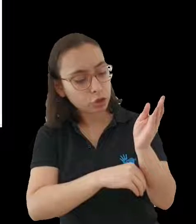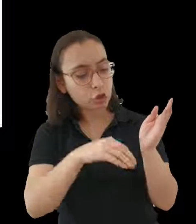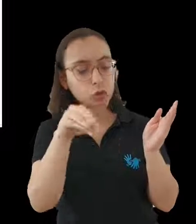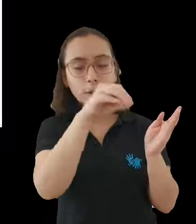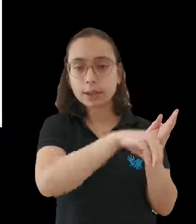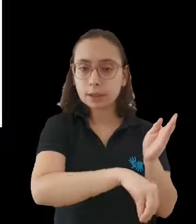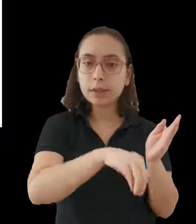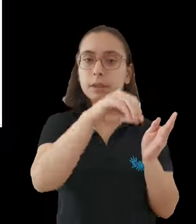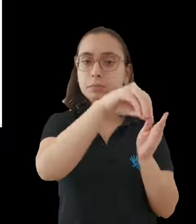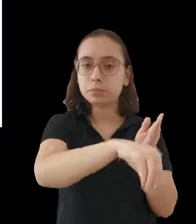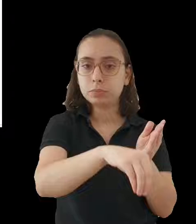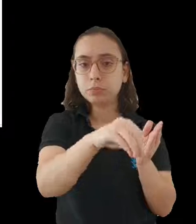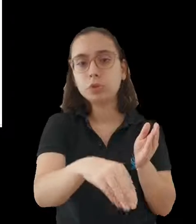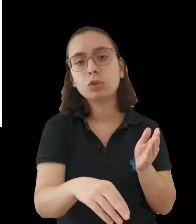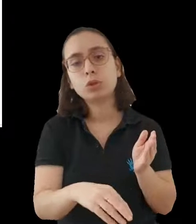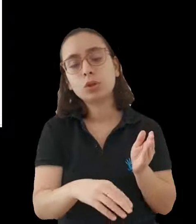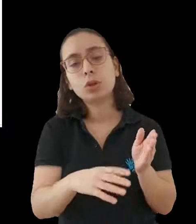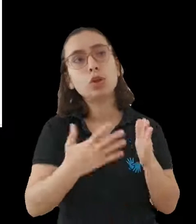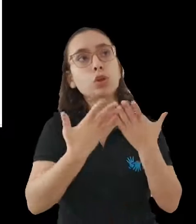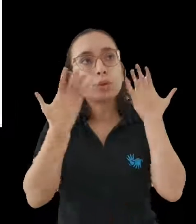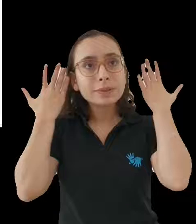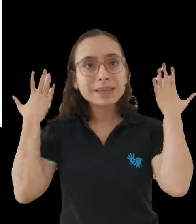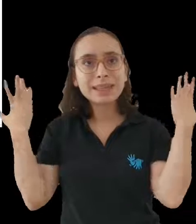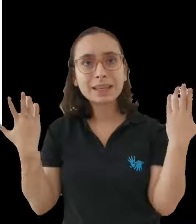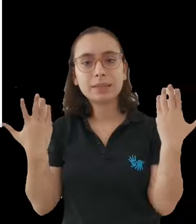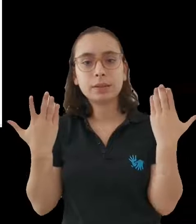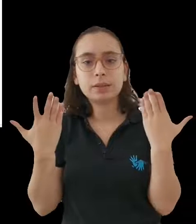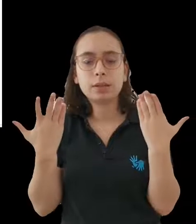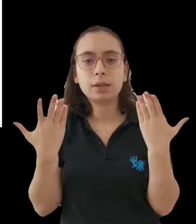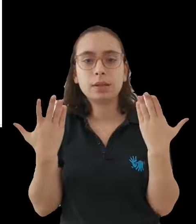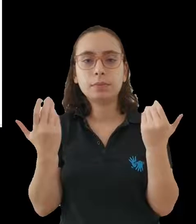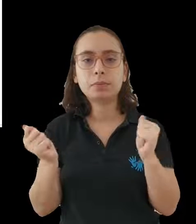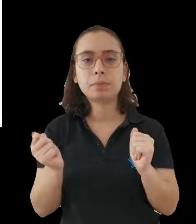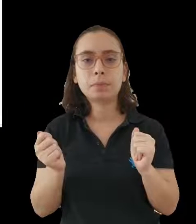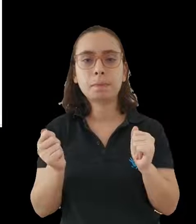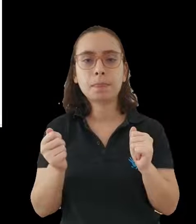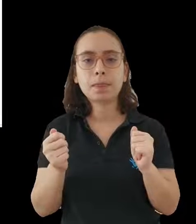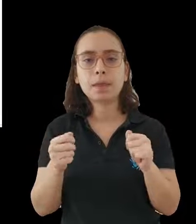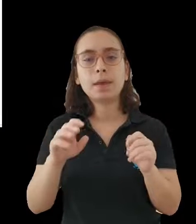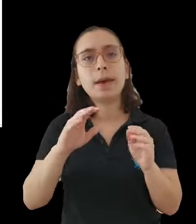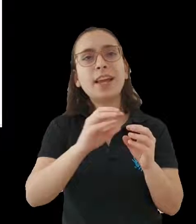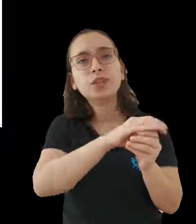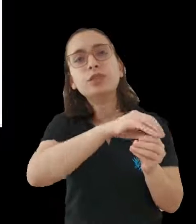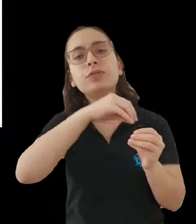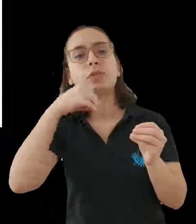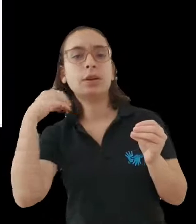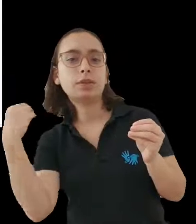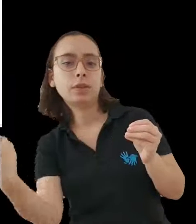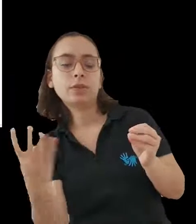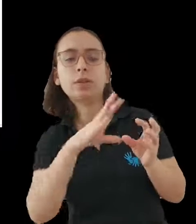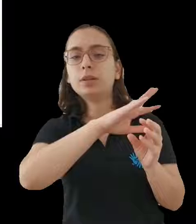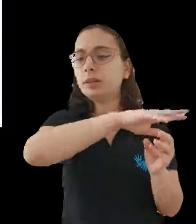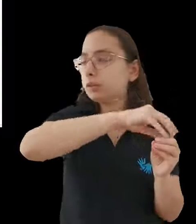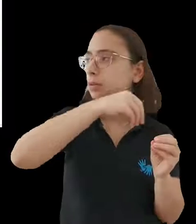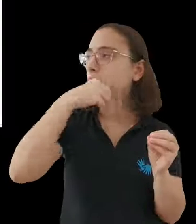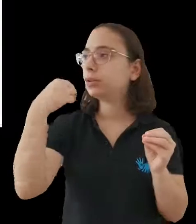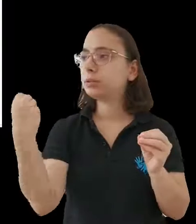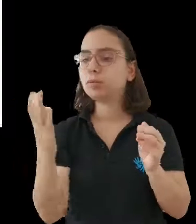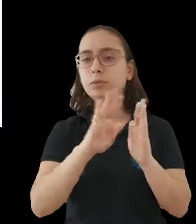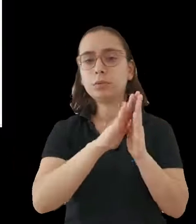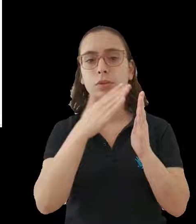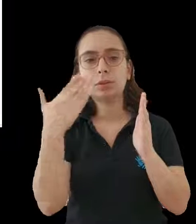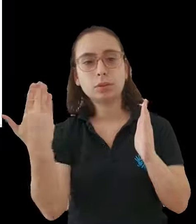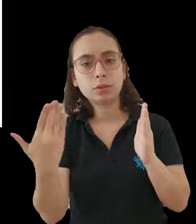dentro desses bolsos, e o cenário ir passando, a gente vai virando essas